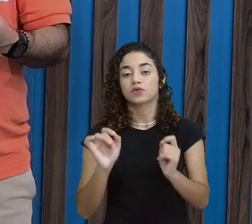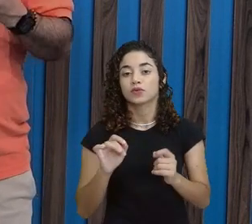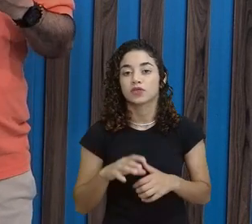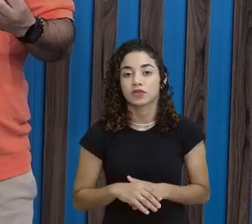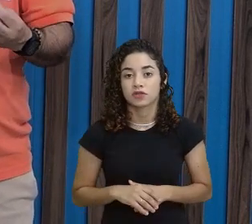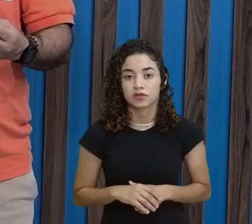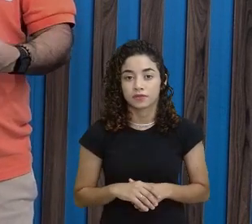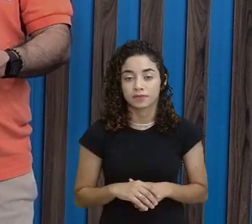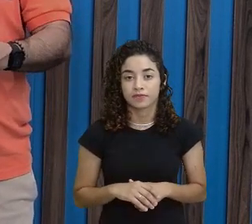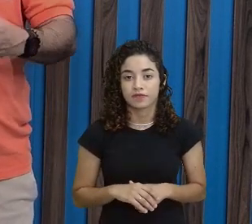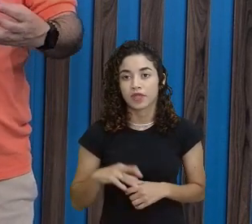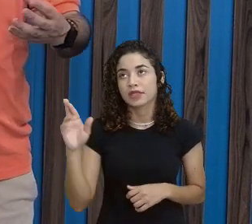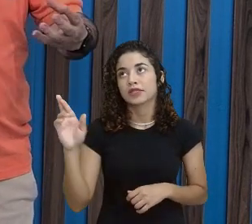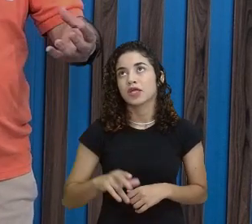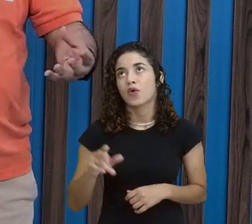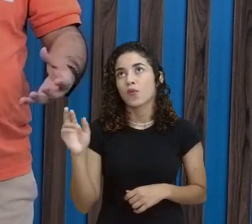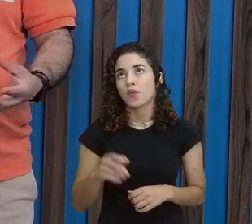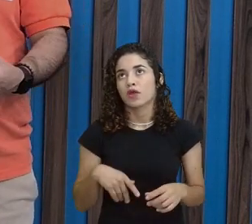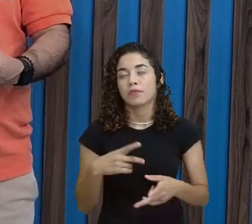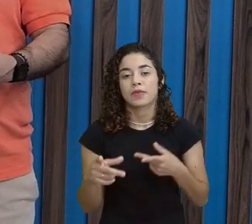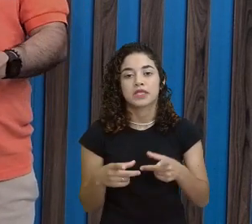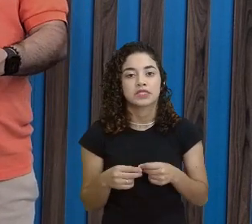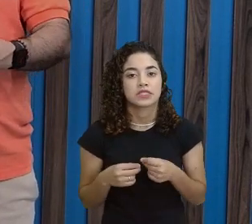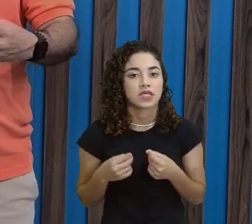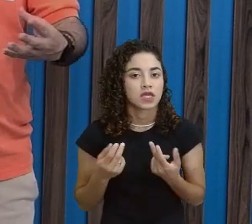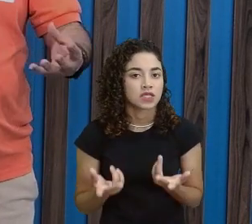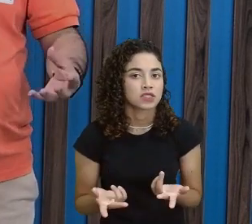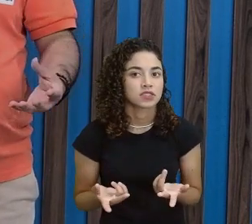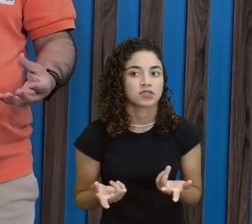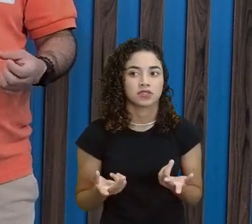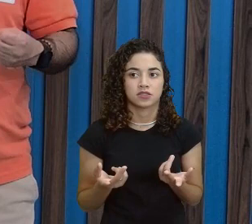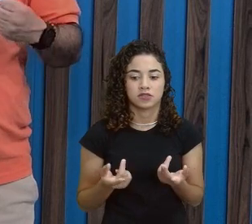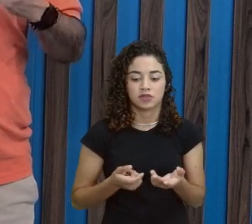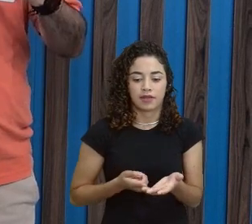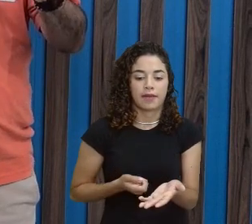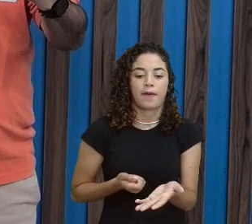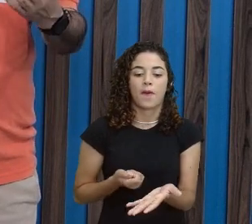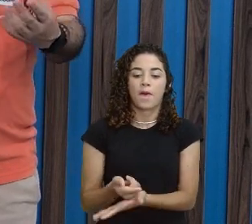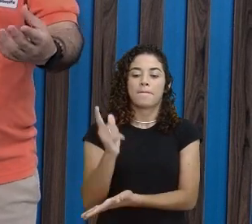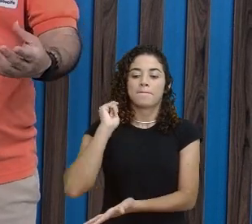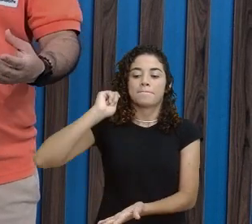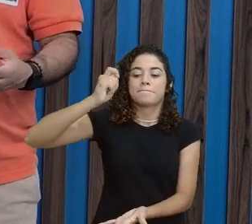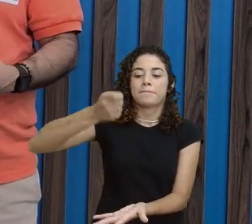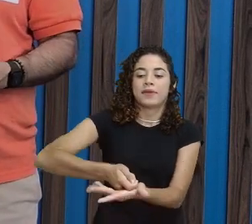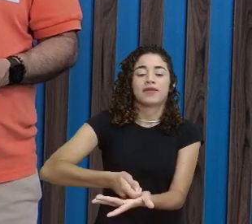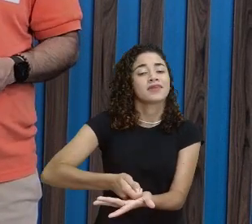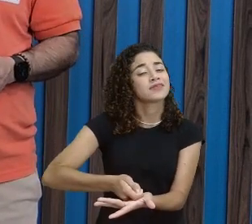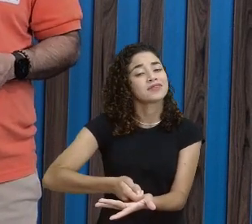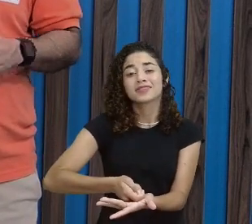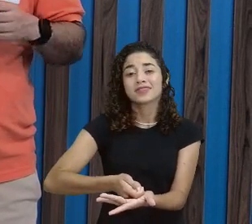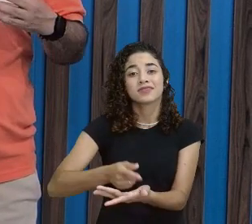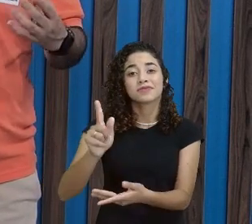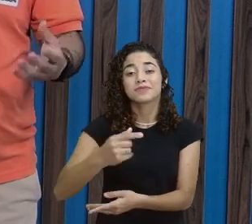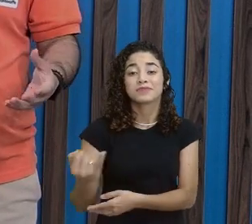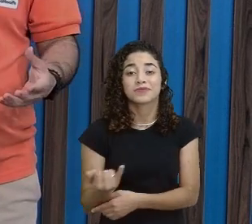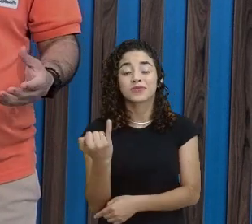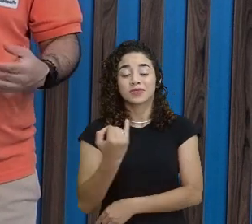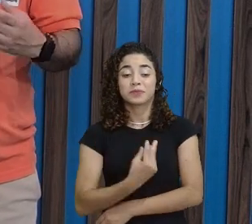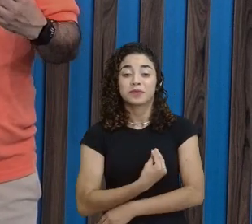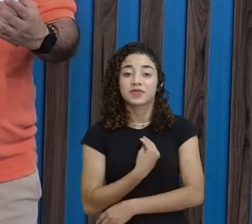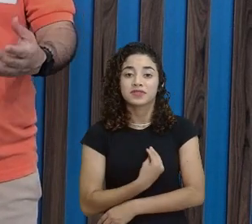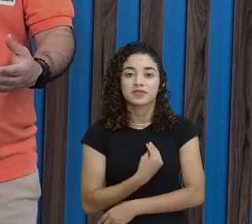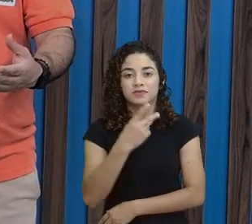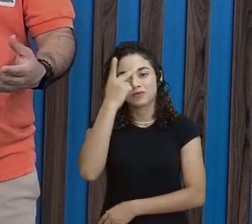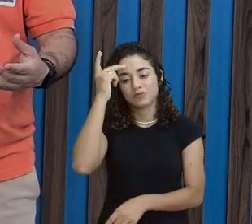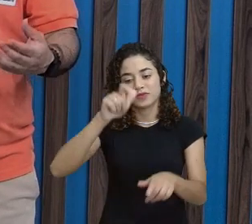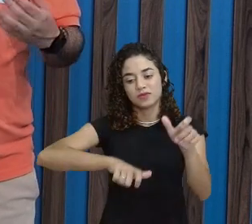desfrutar ali não é um presente, né, comercial, mas é a presença das pessoas que você ama, né,